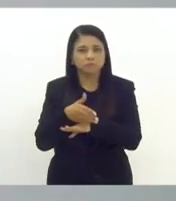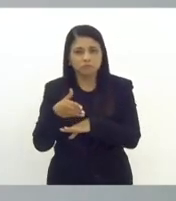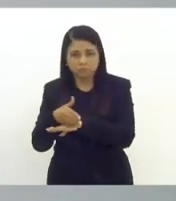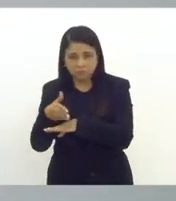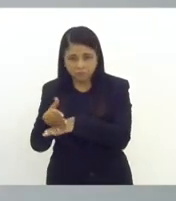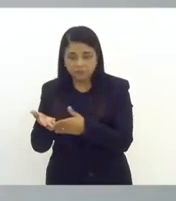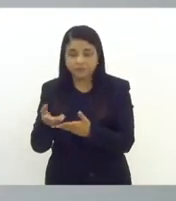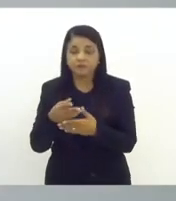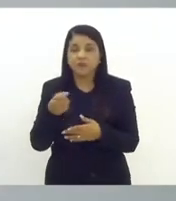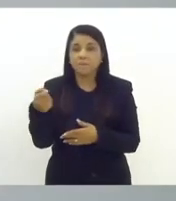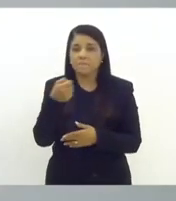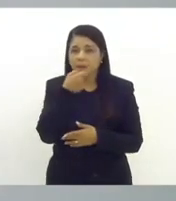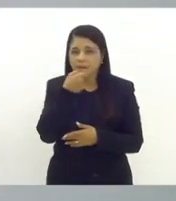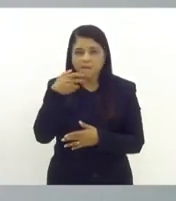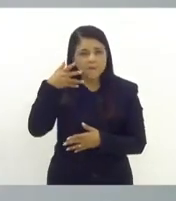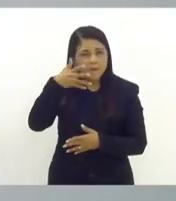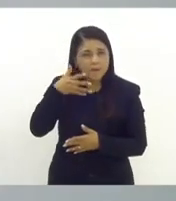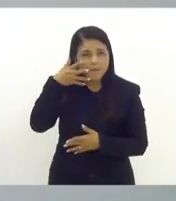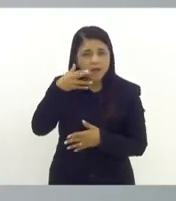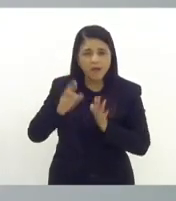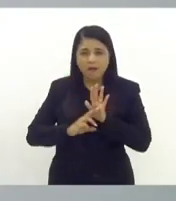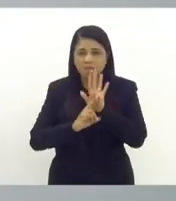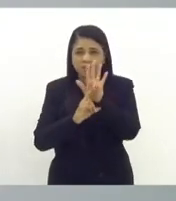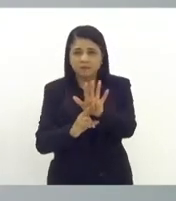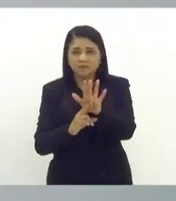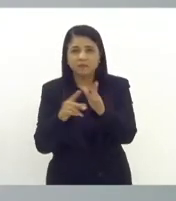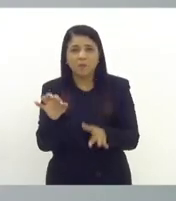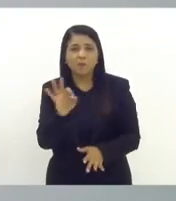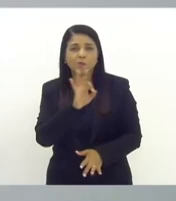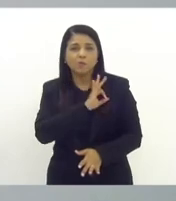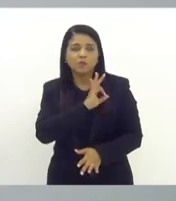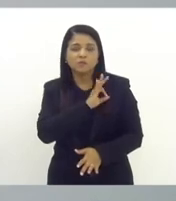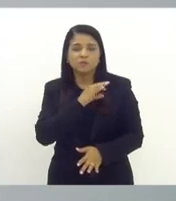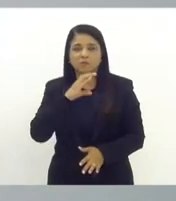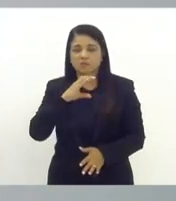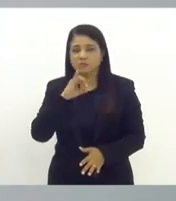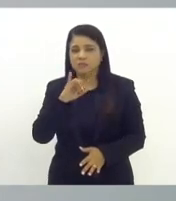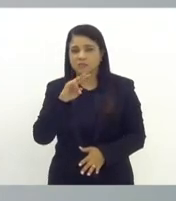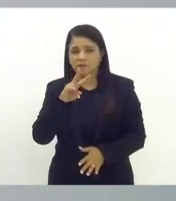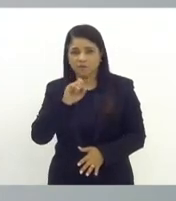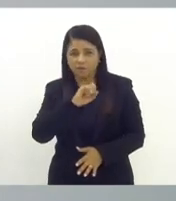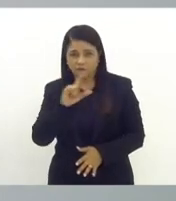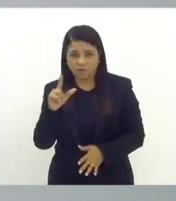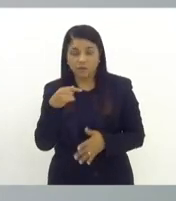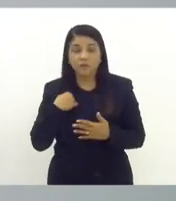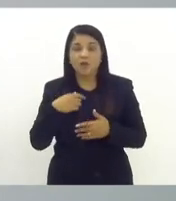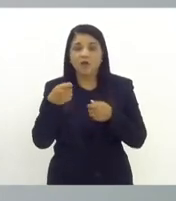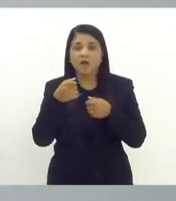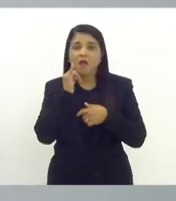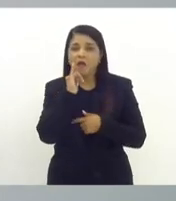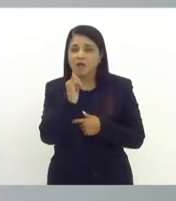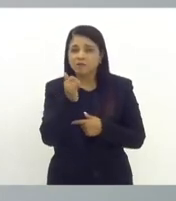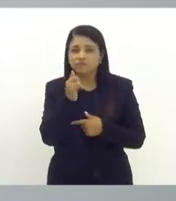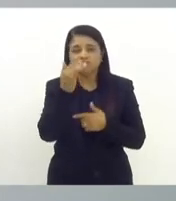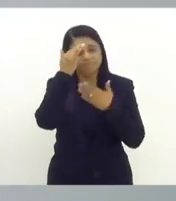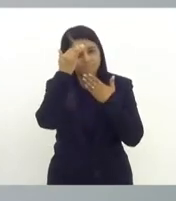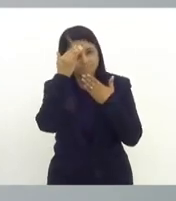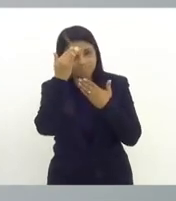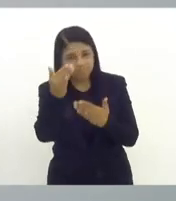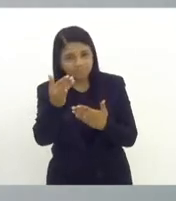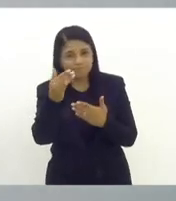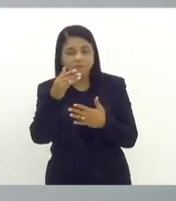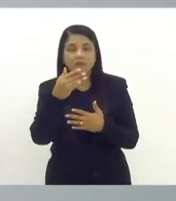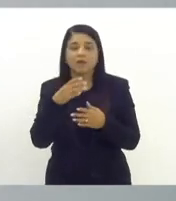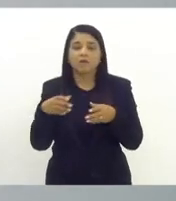a palavra para o nosso representante é da Polícia Civil eu quero anunciar aqui e agradecer a presença